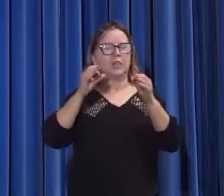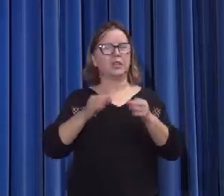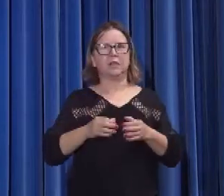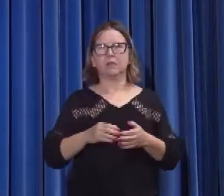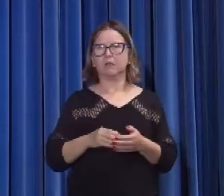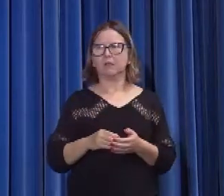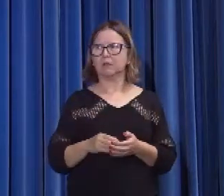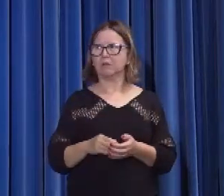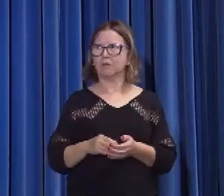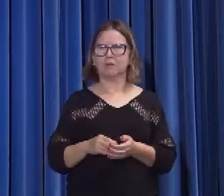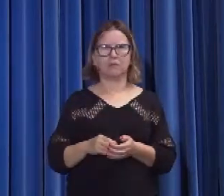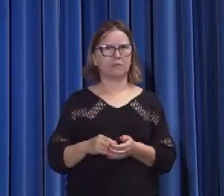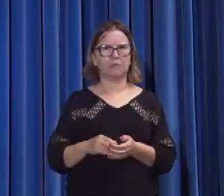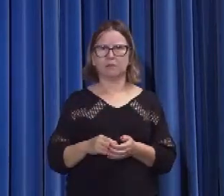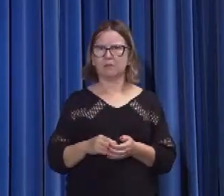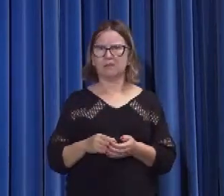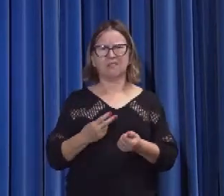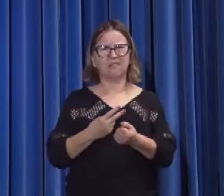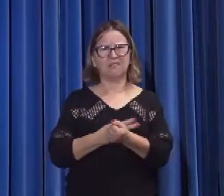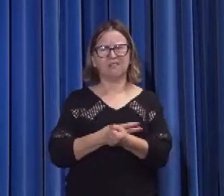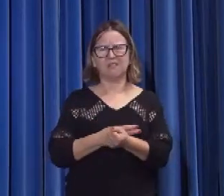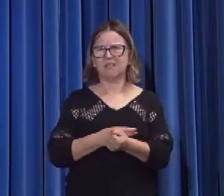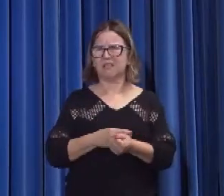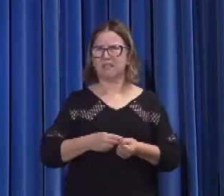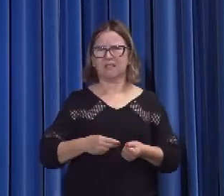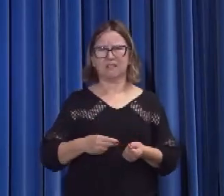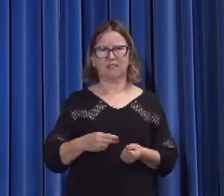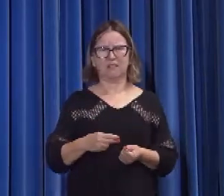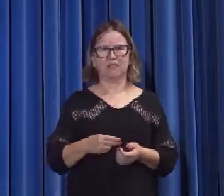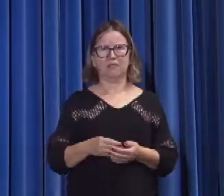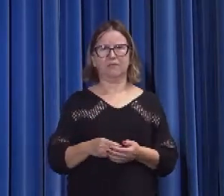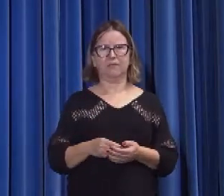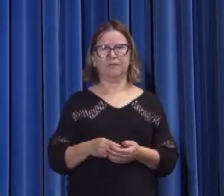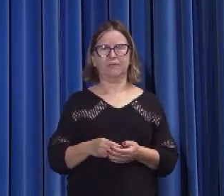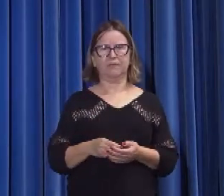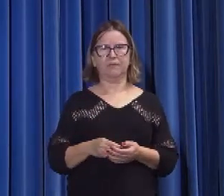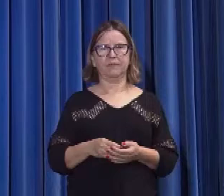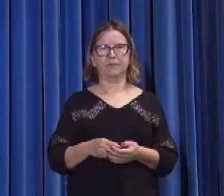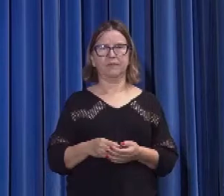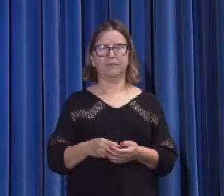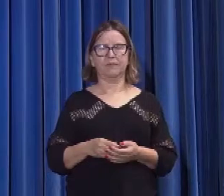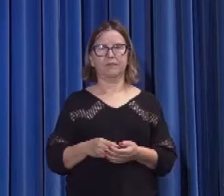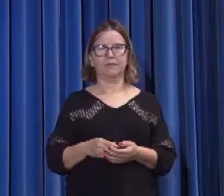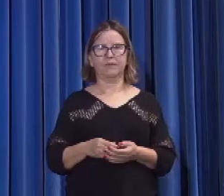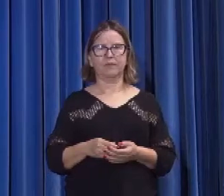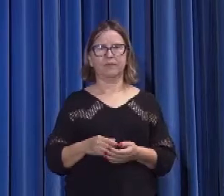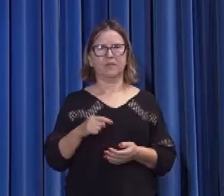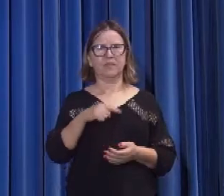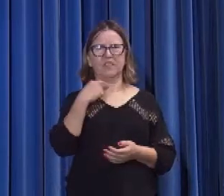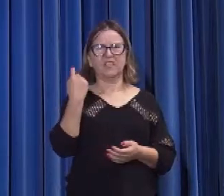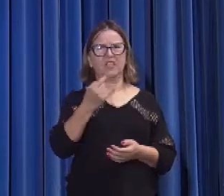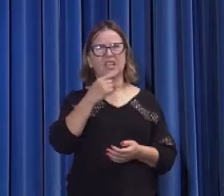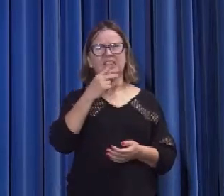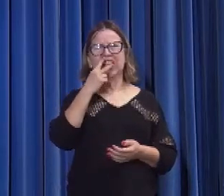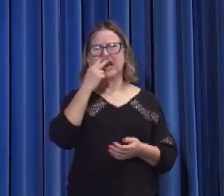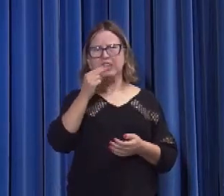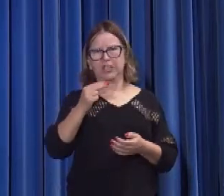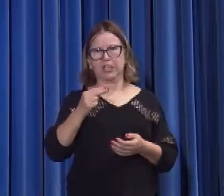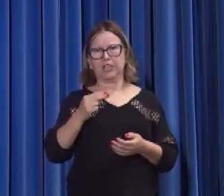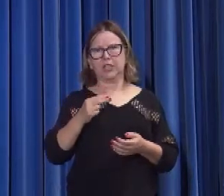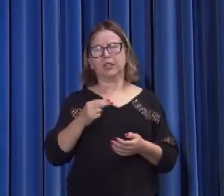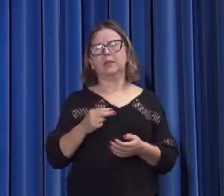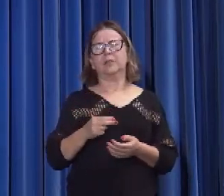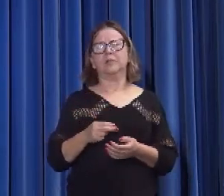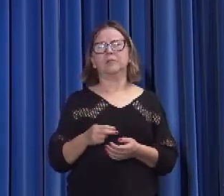Me acha onde é que está na Bíblia isso. Isso é um achismo da nossa mente deturpada e equivocada.